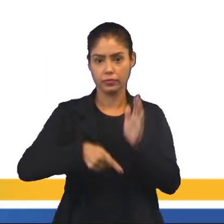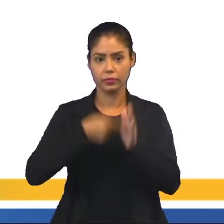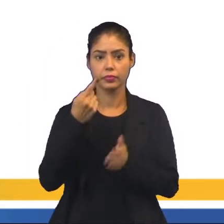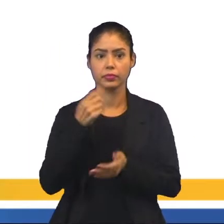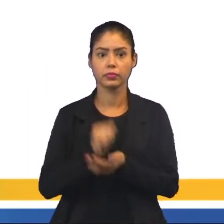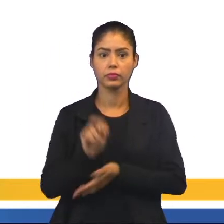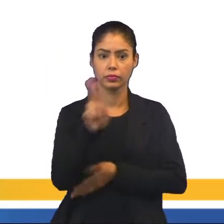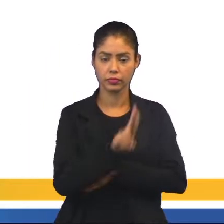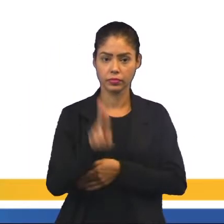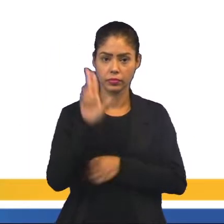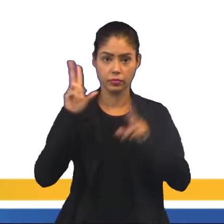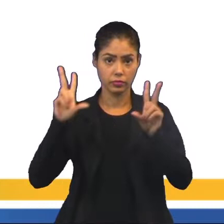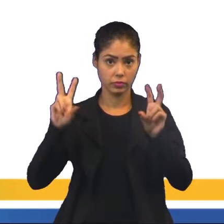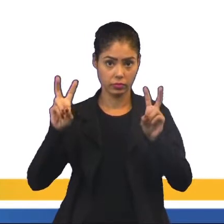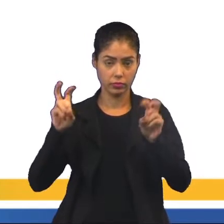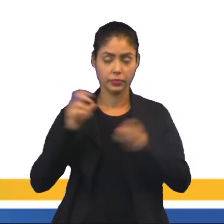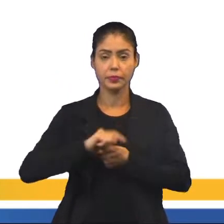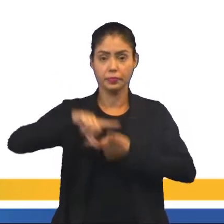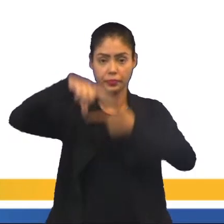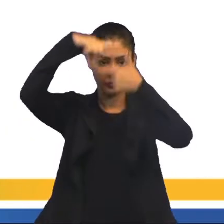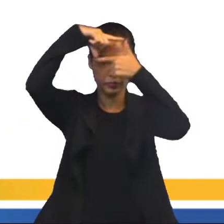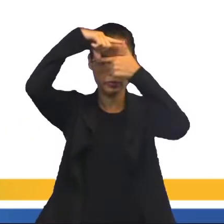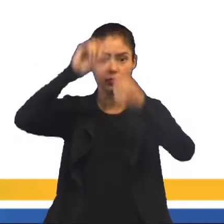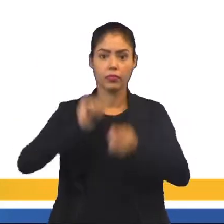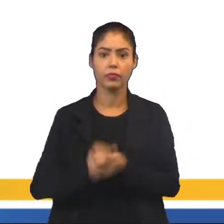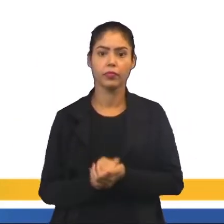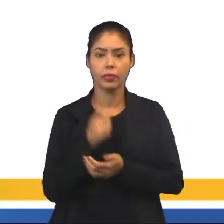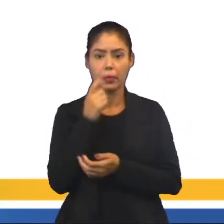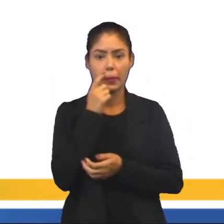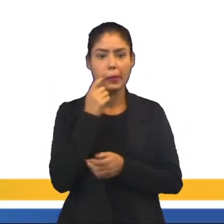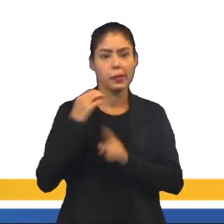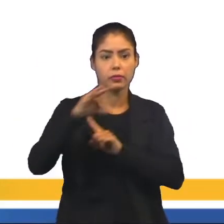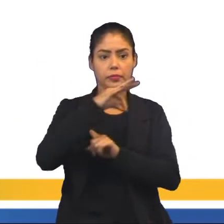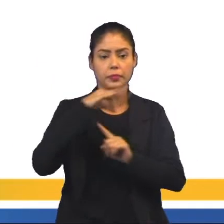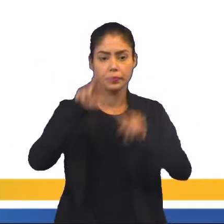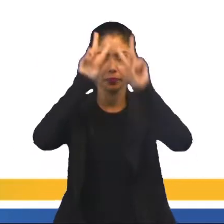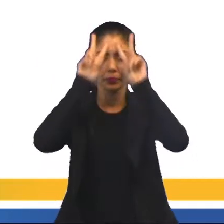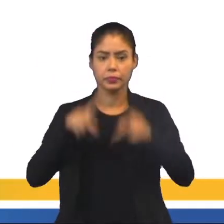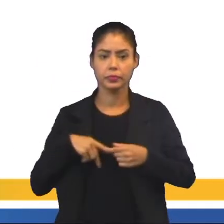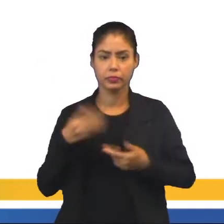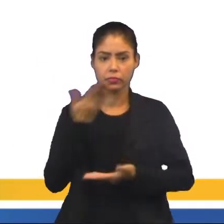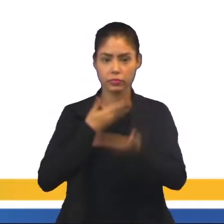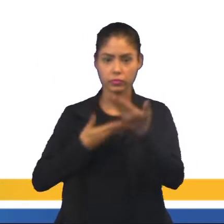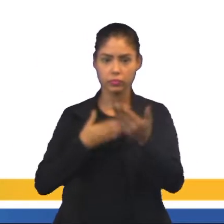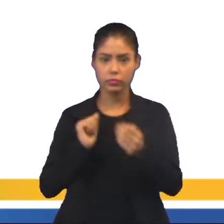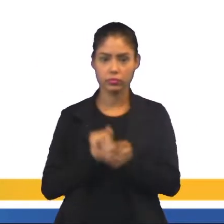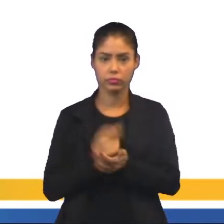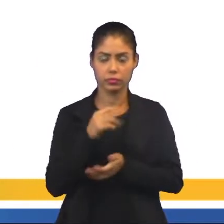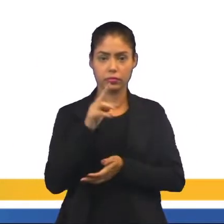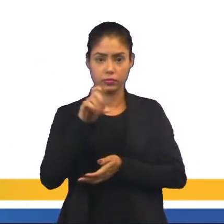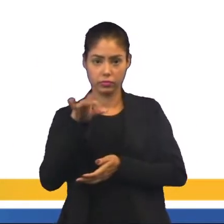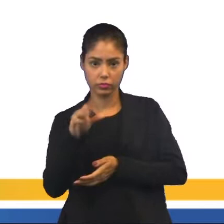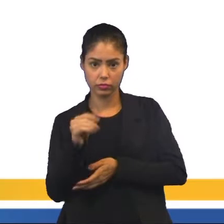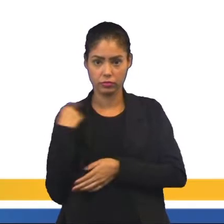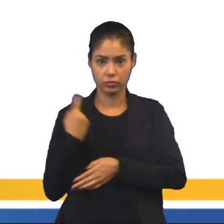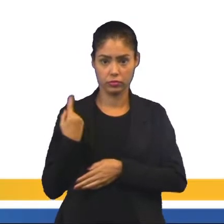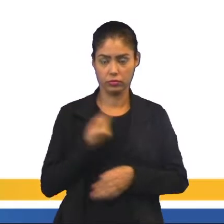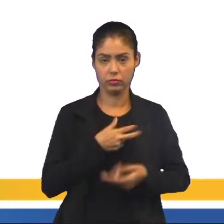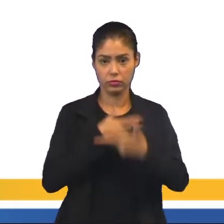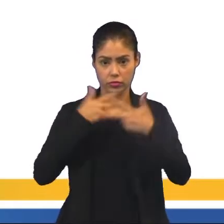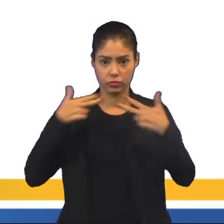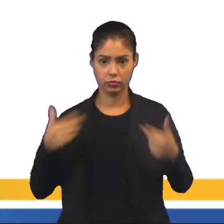primeiro a utilizar o termo alienação. Segundo ele, a alienação do espírito humano está relacionada com as potencialidades